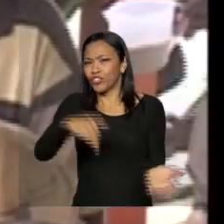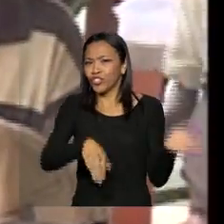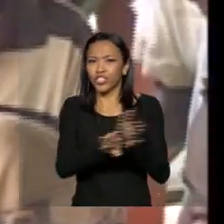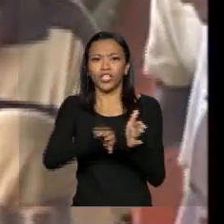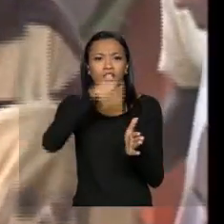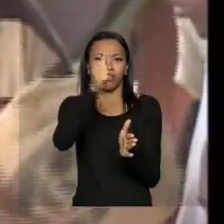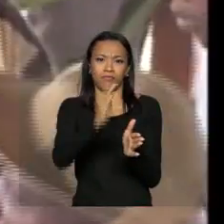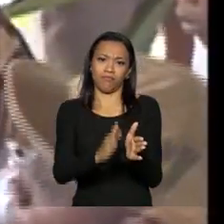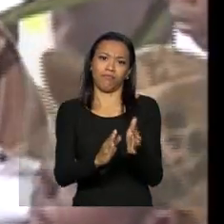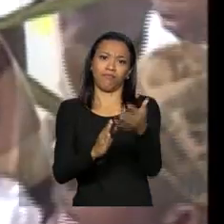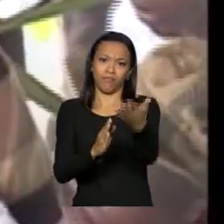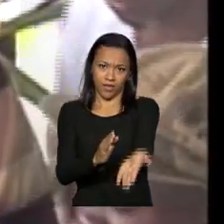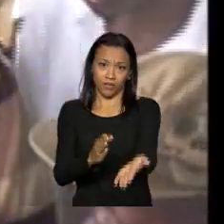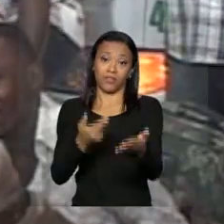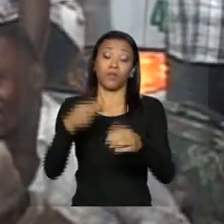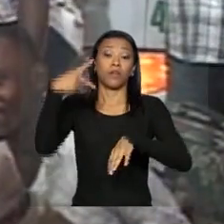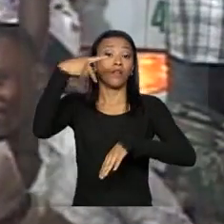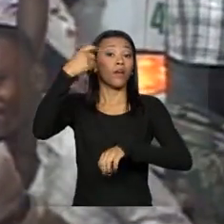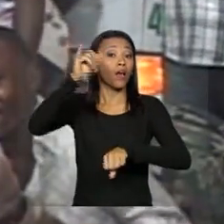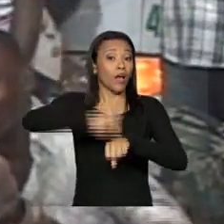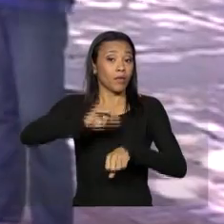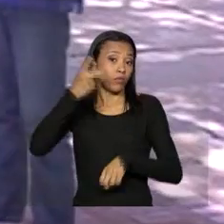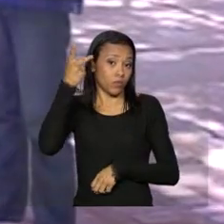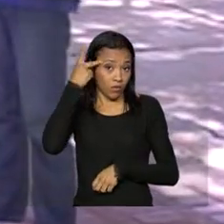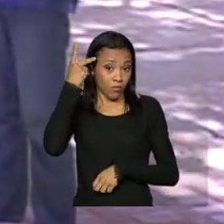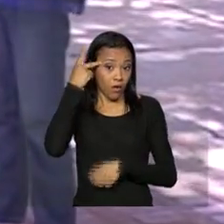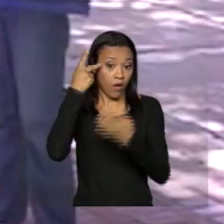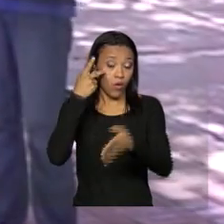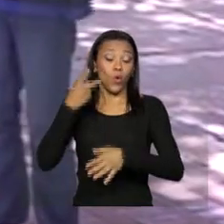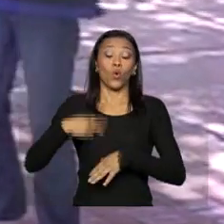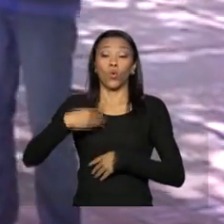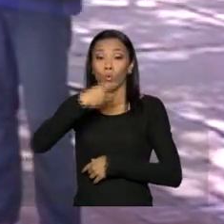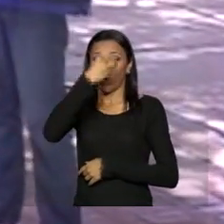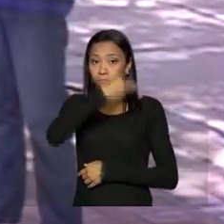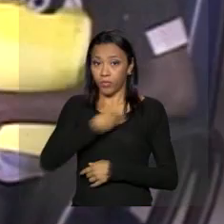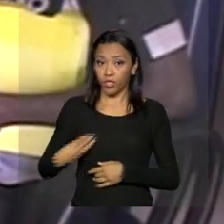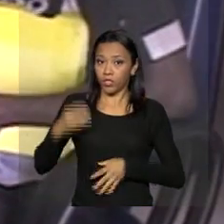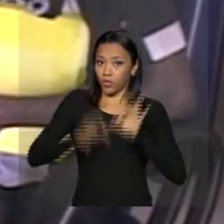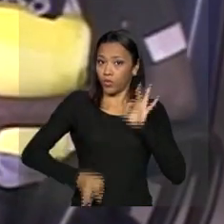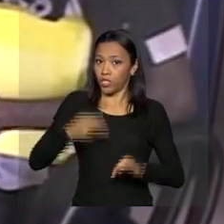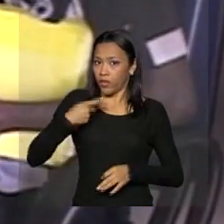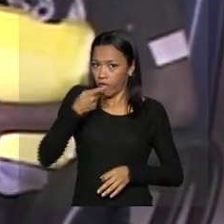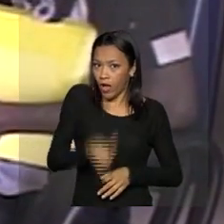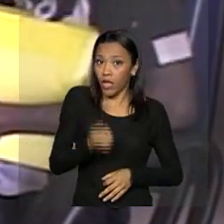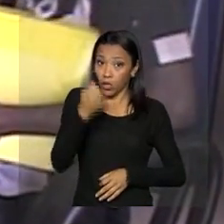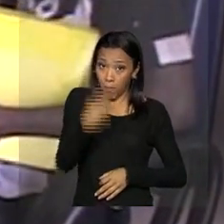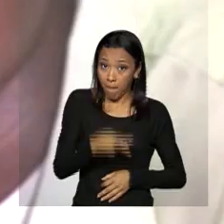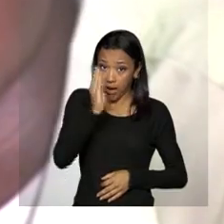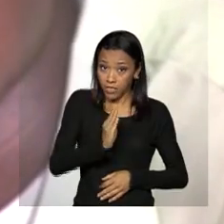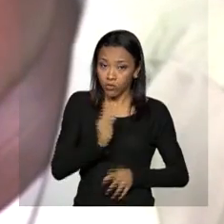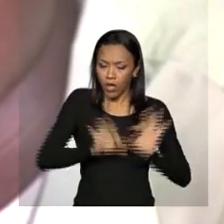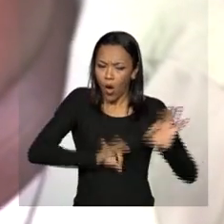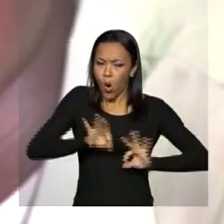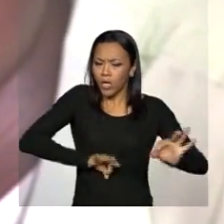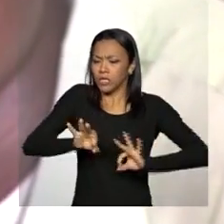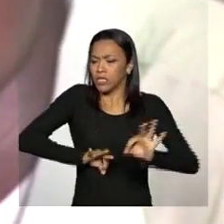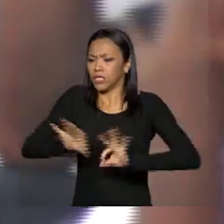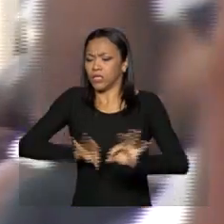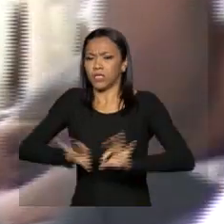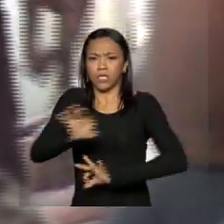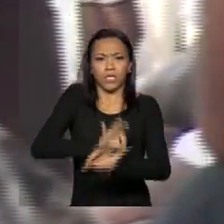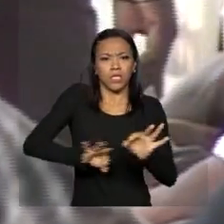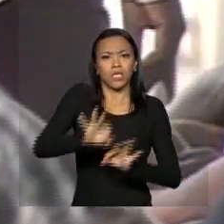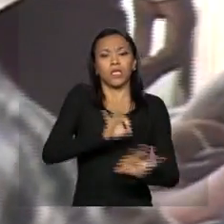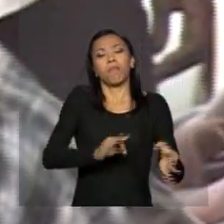os dias à capital paulista. De acordo com o ministro da Justiça, o governo trabalha de maneira articulada em ações